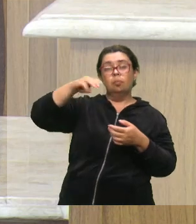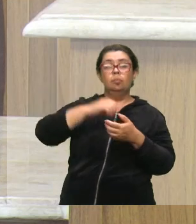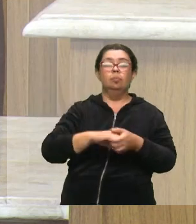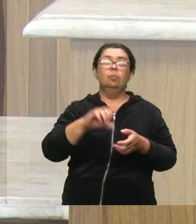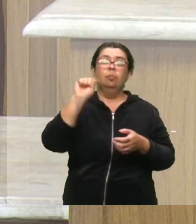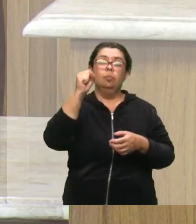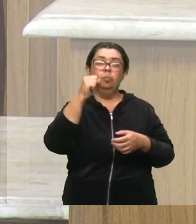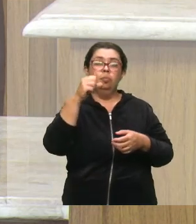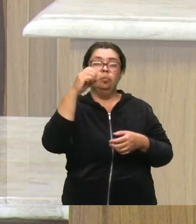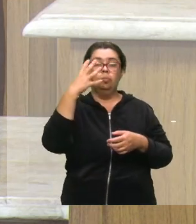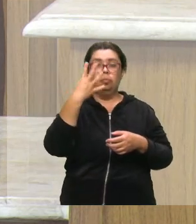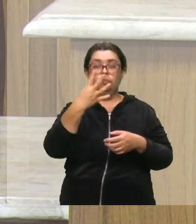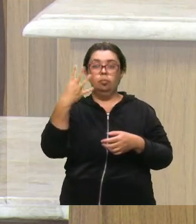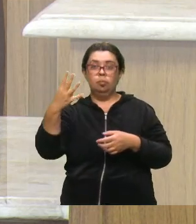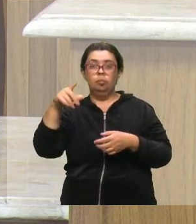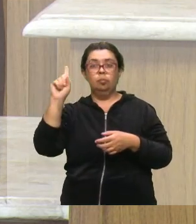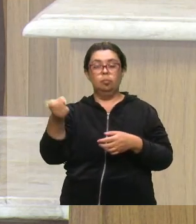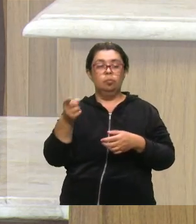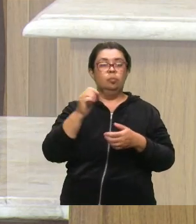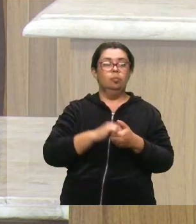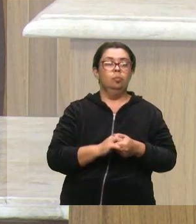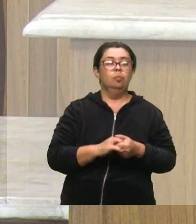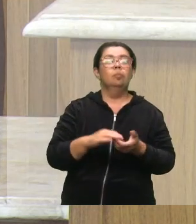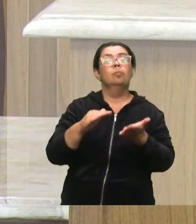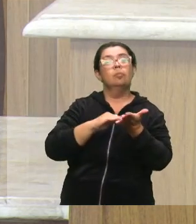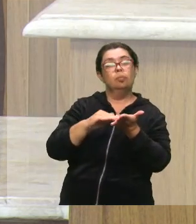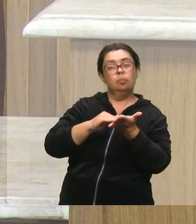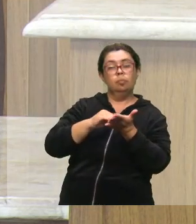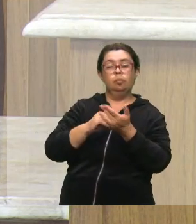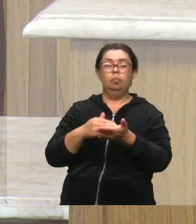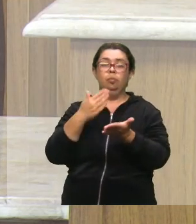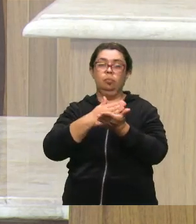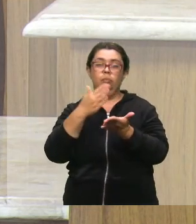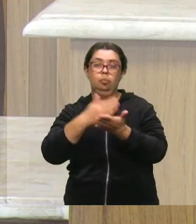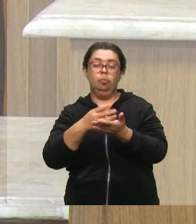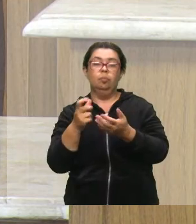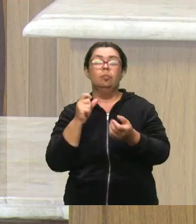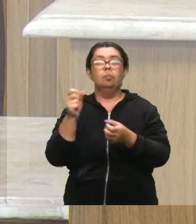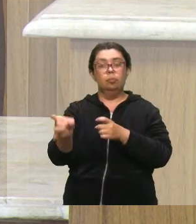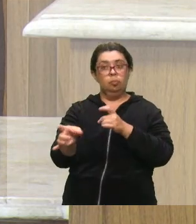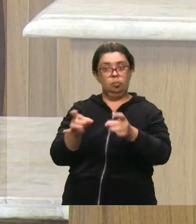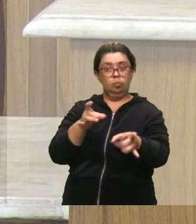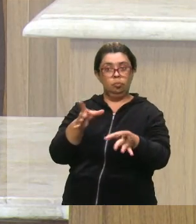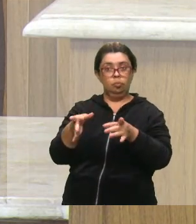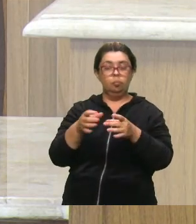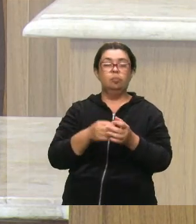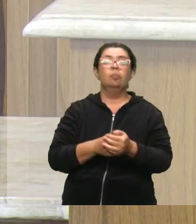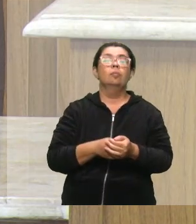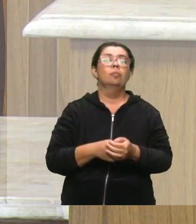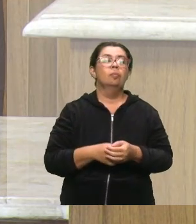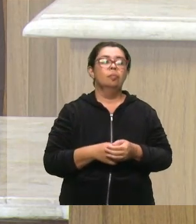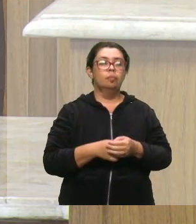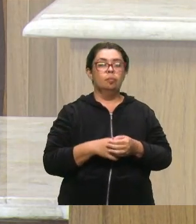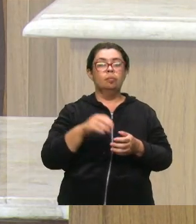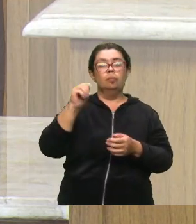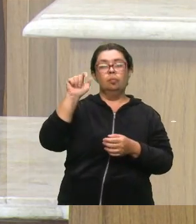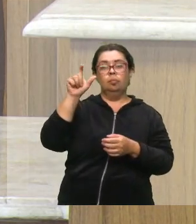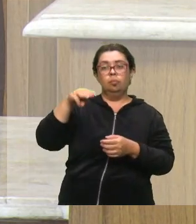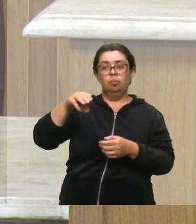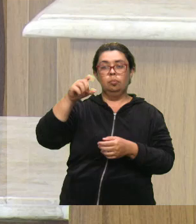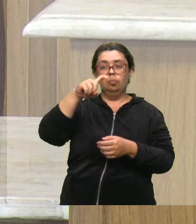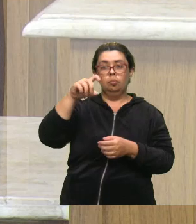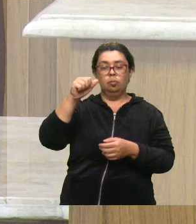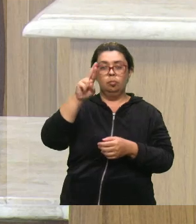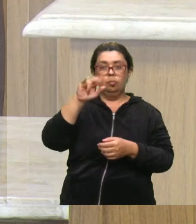R$ 7.844.500, manutenção do gabinete do secretário, divisão de compras e licitação, divisão de almoxarifado, divisão de